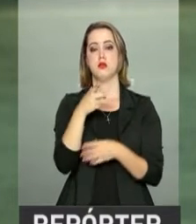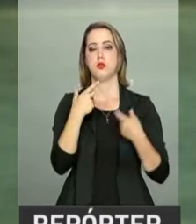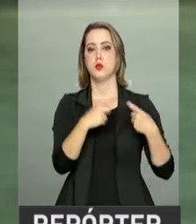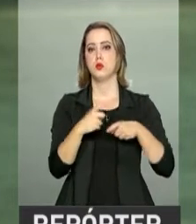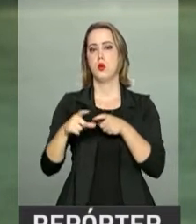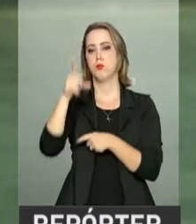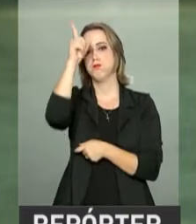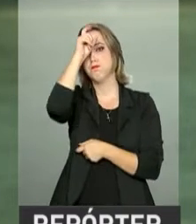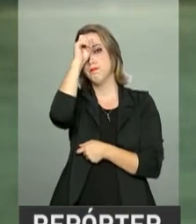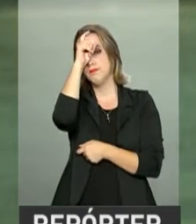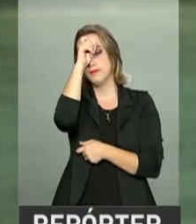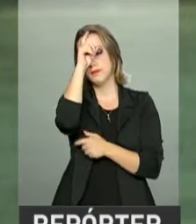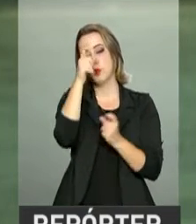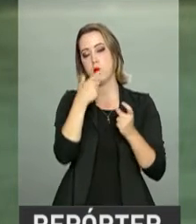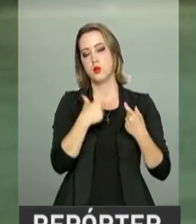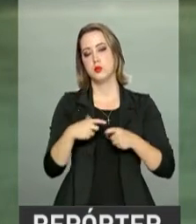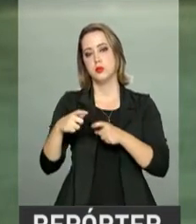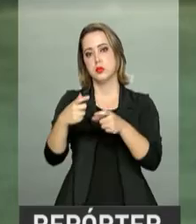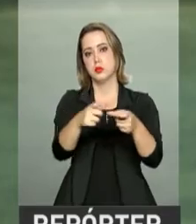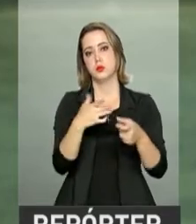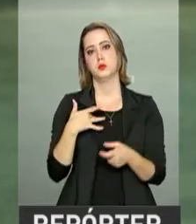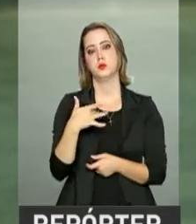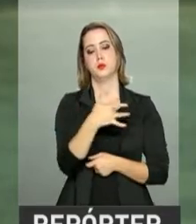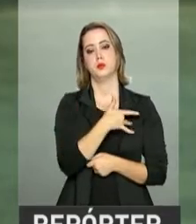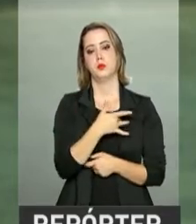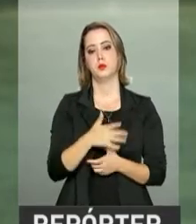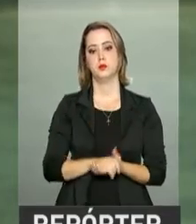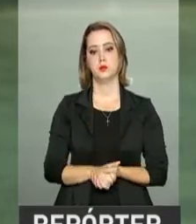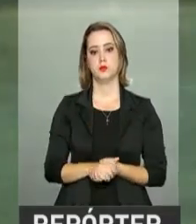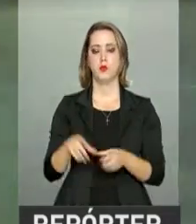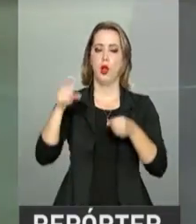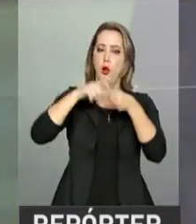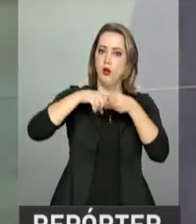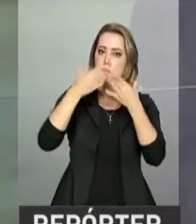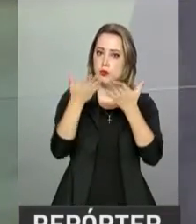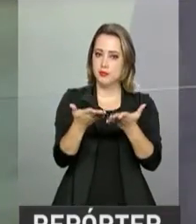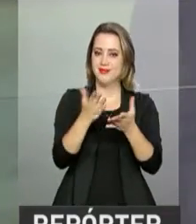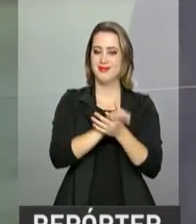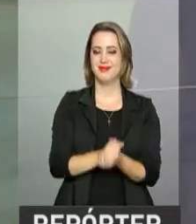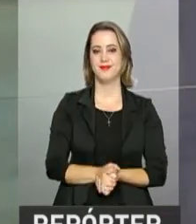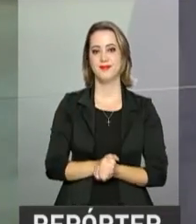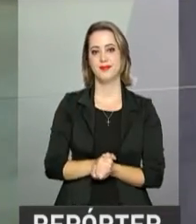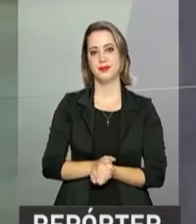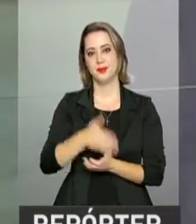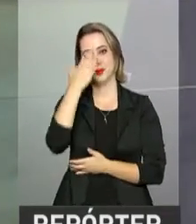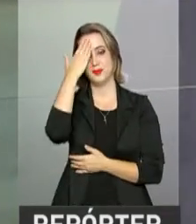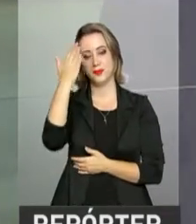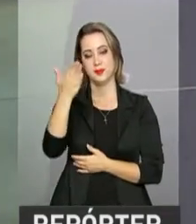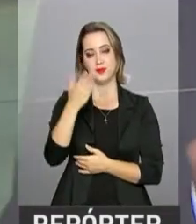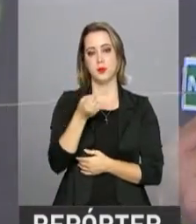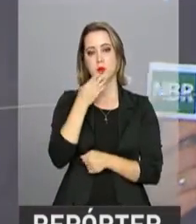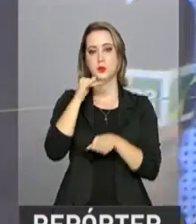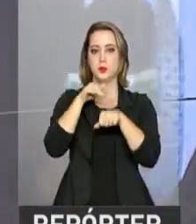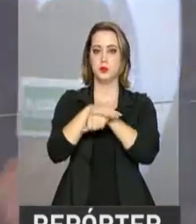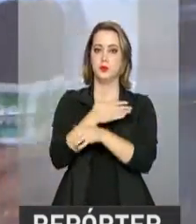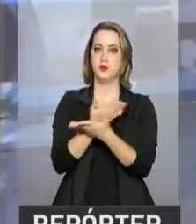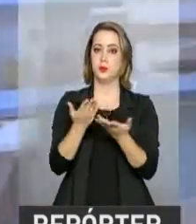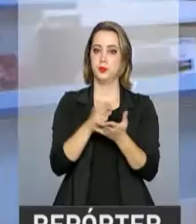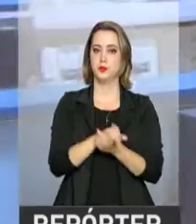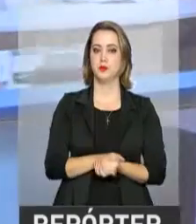postos de saúde e hospitais públicos eu volto com você não estou de roberto obrigado paulo uma boa noite pra